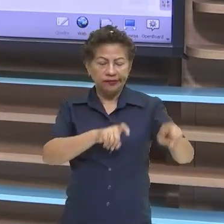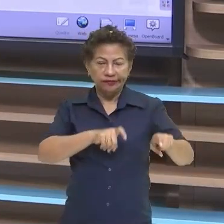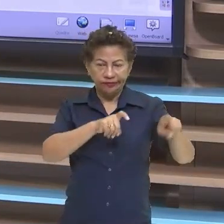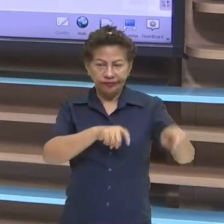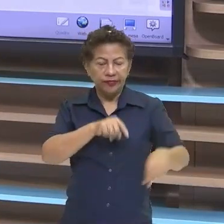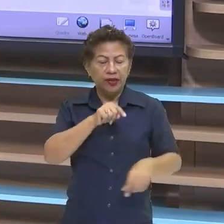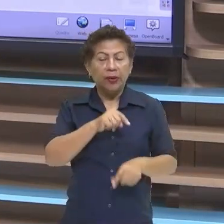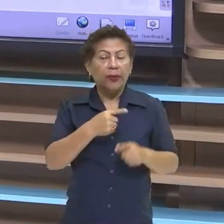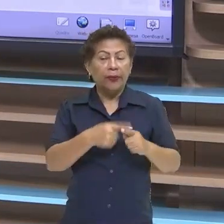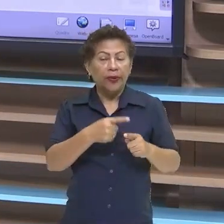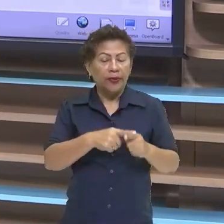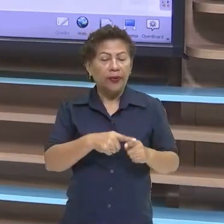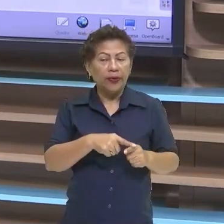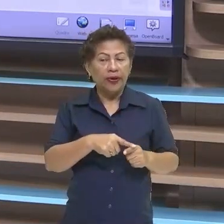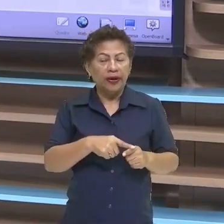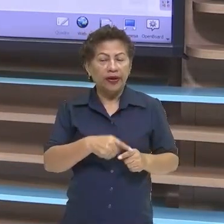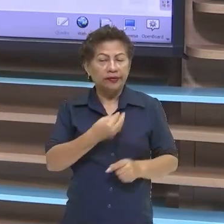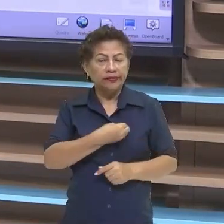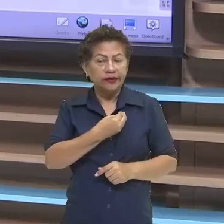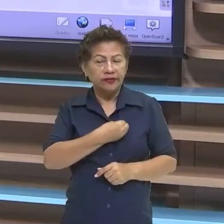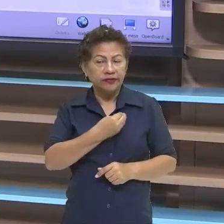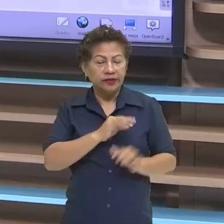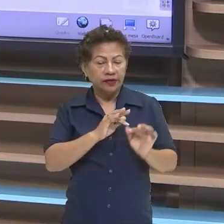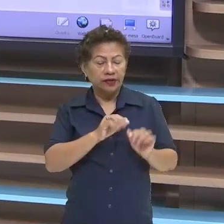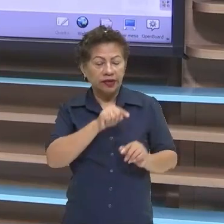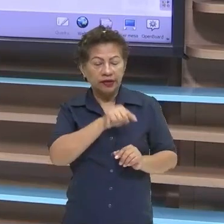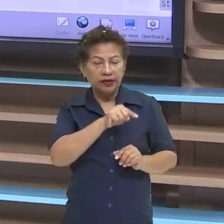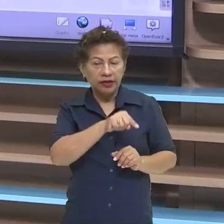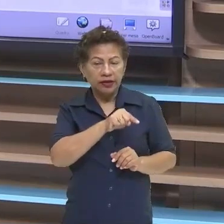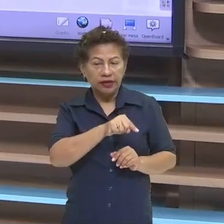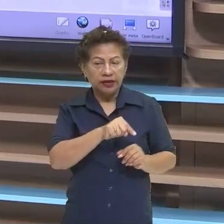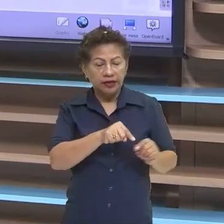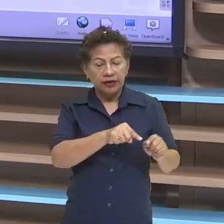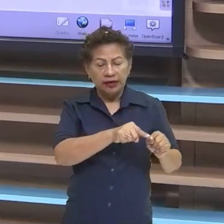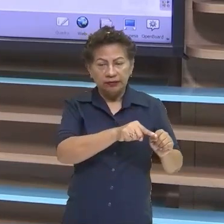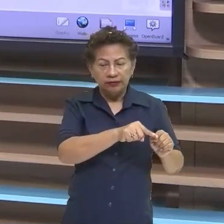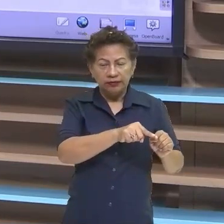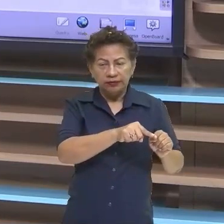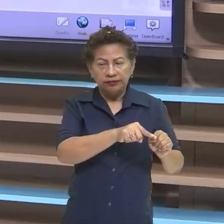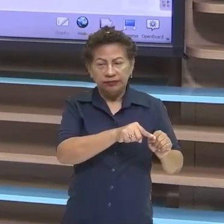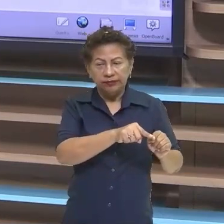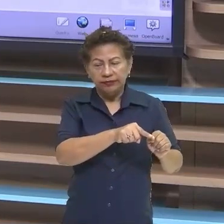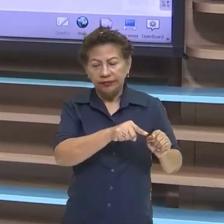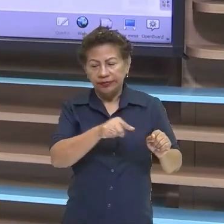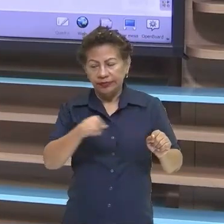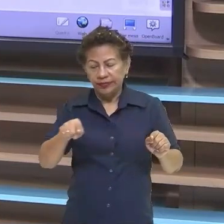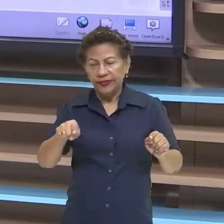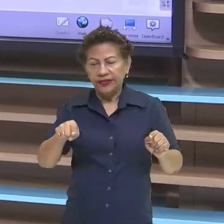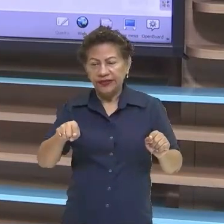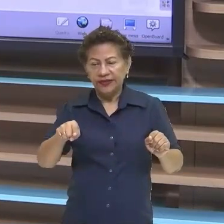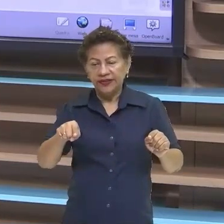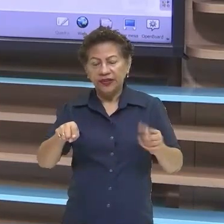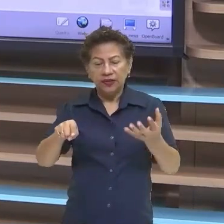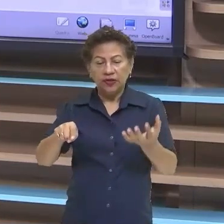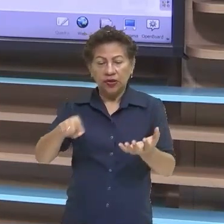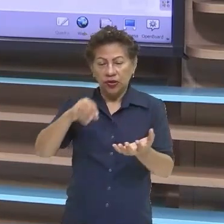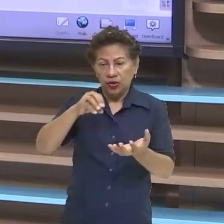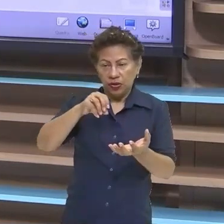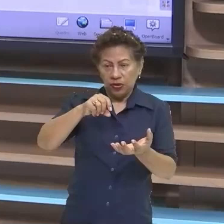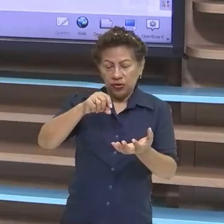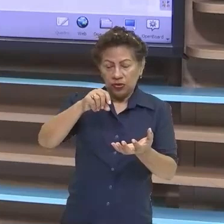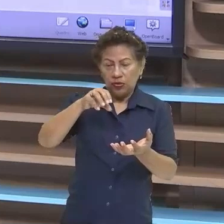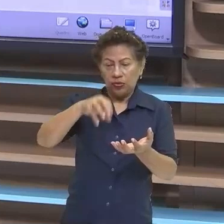né, onde os colonizadores eles saíram ali do continente europeu e foram em busca de